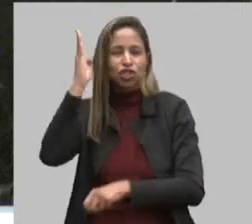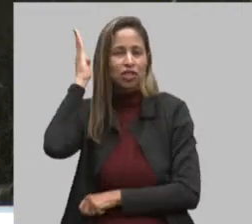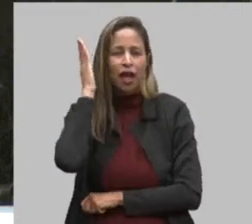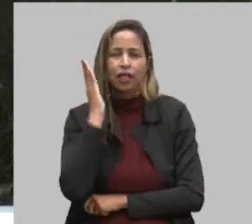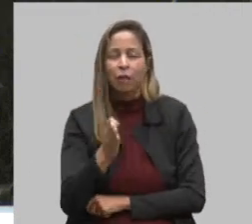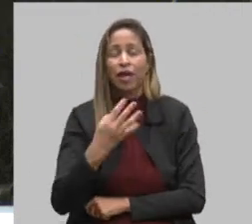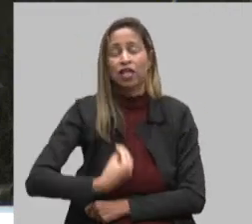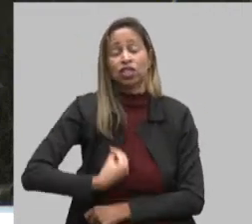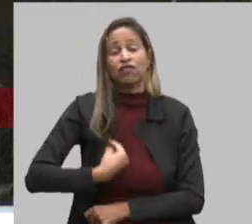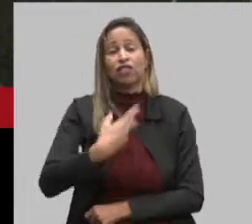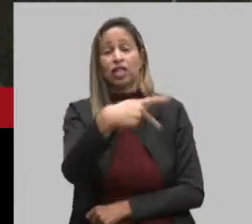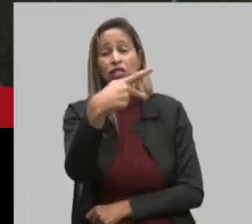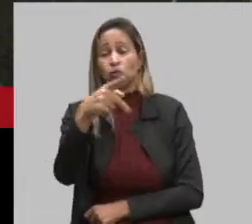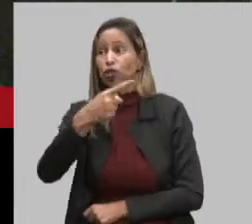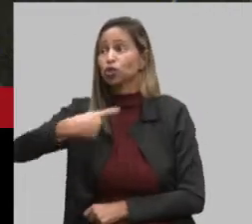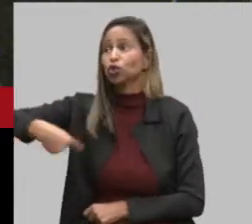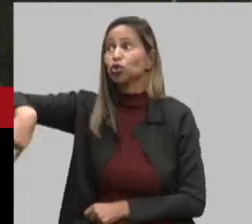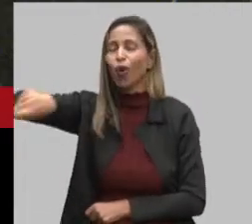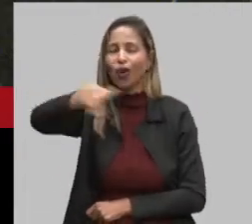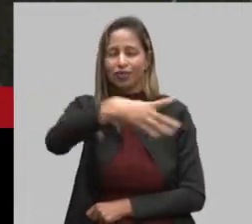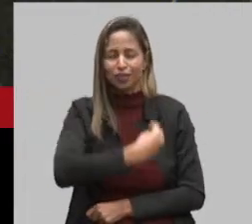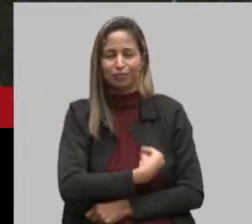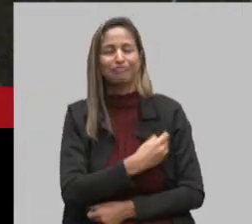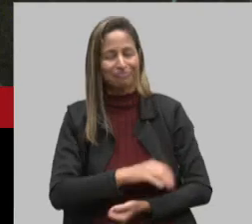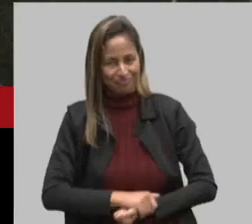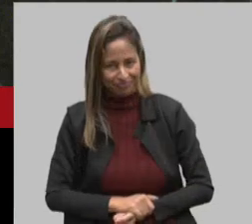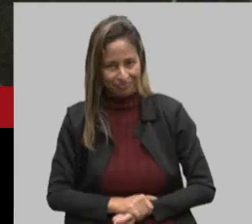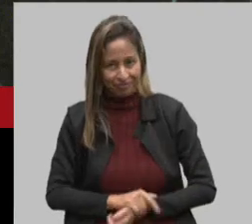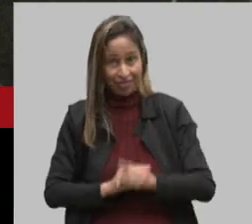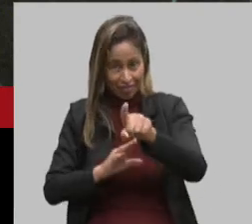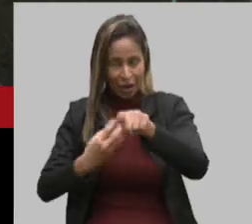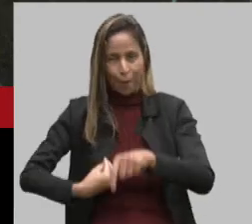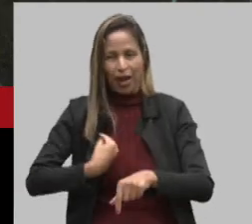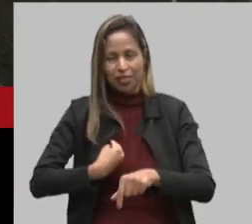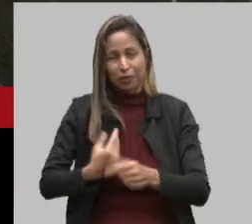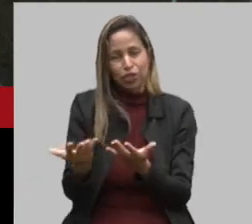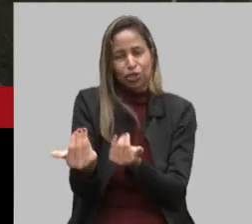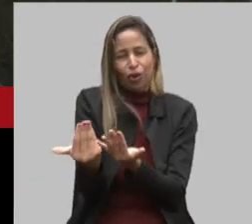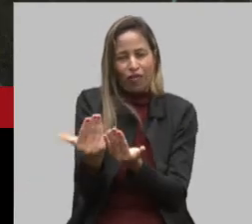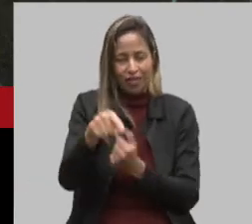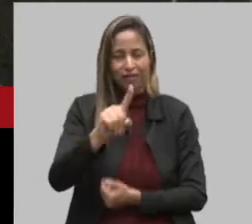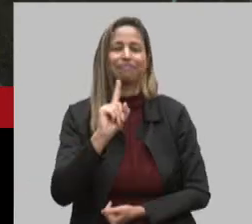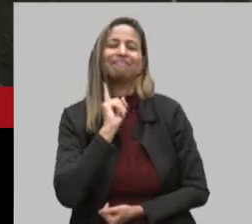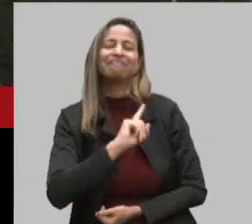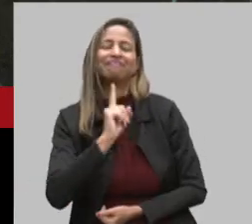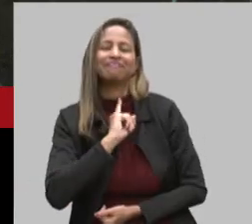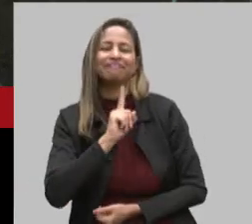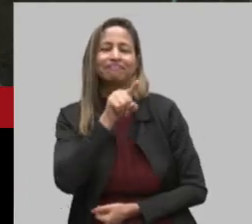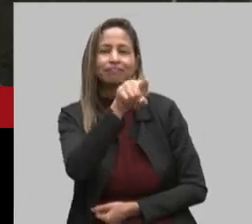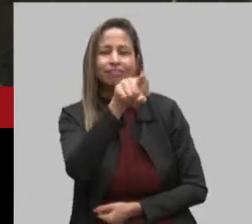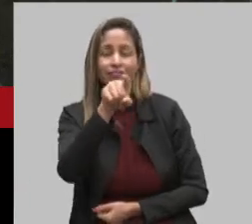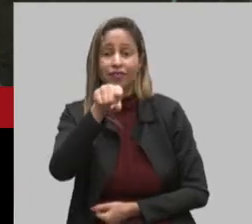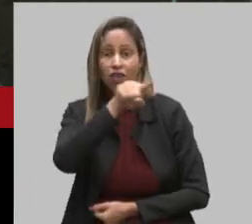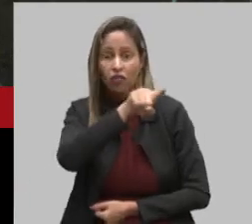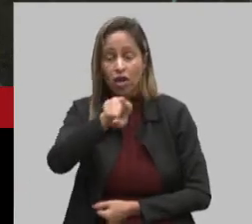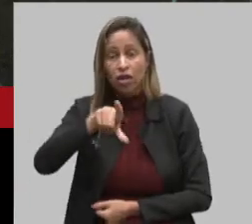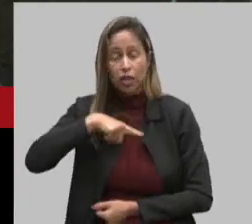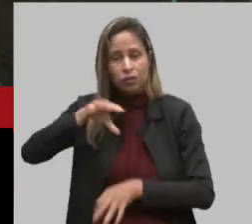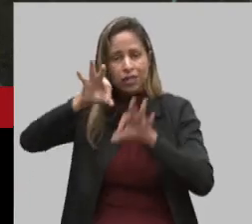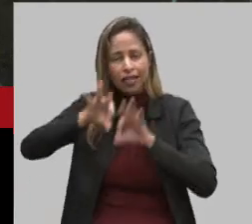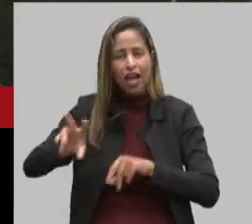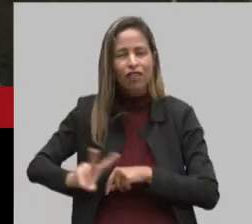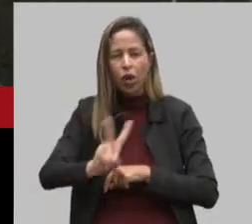vidas e a de todos à sua volta ao participar do Parlamento jovem de Minas cada um de vocês reafirma o valor da